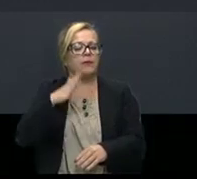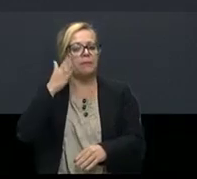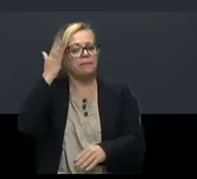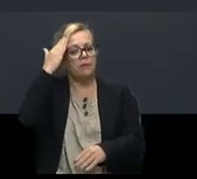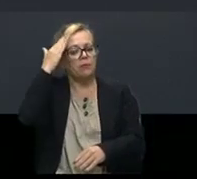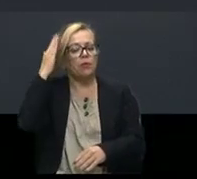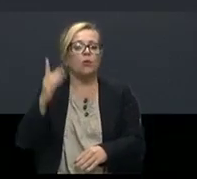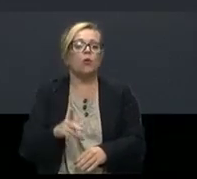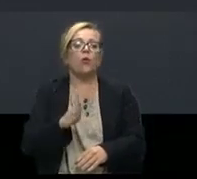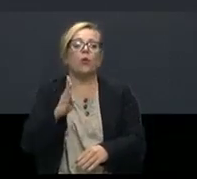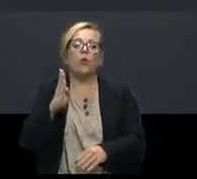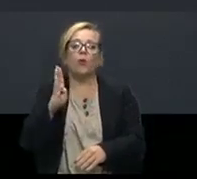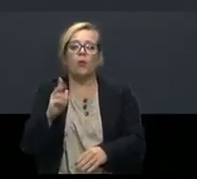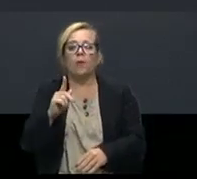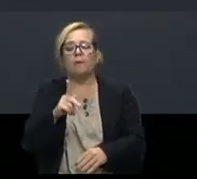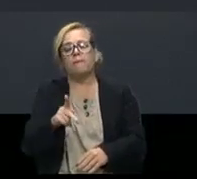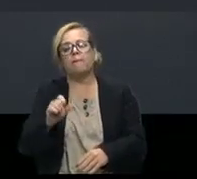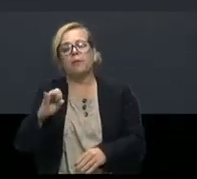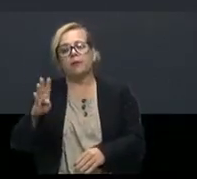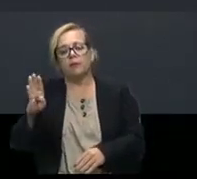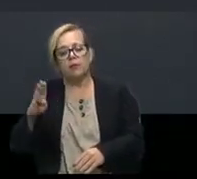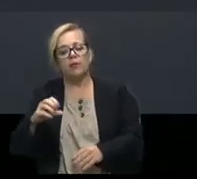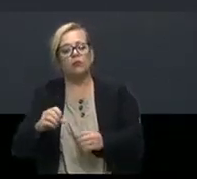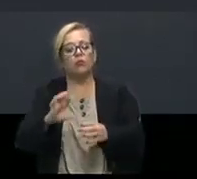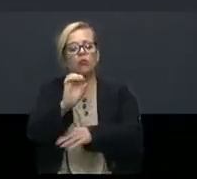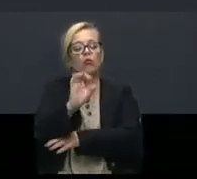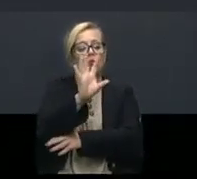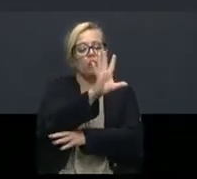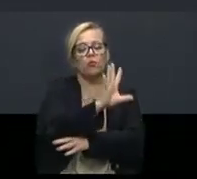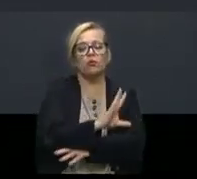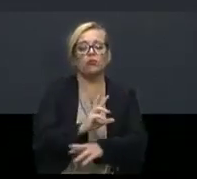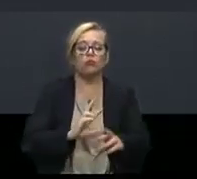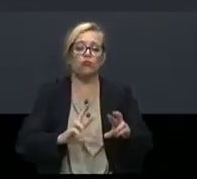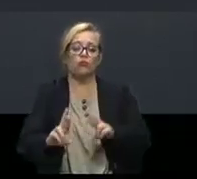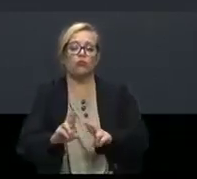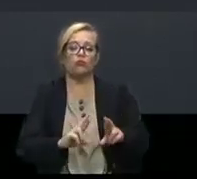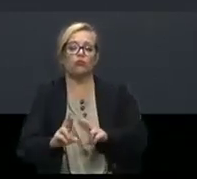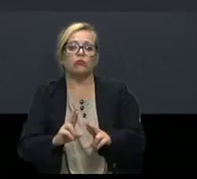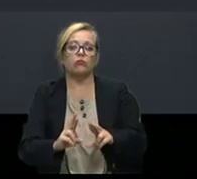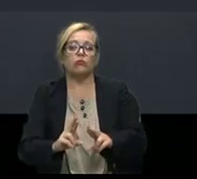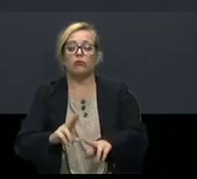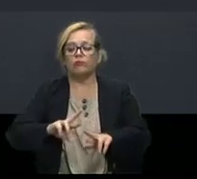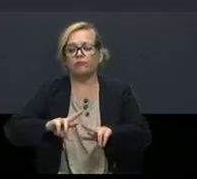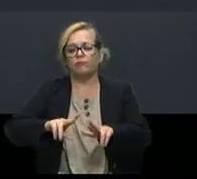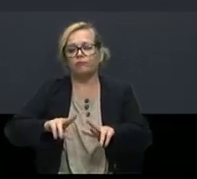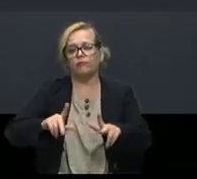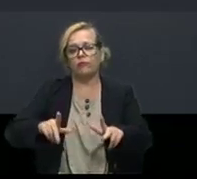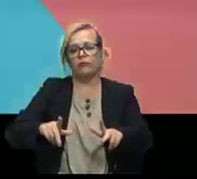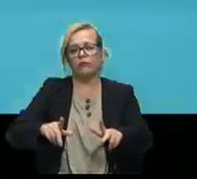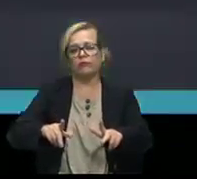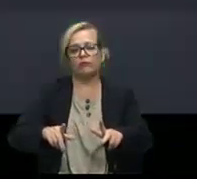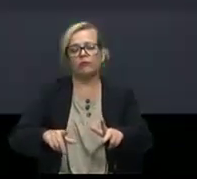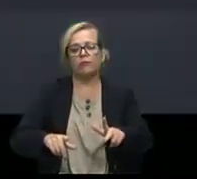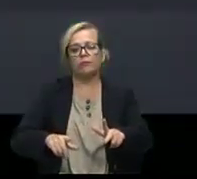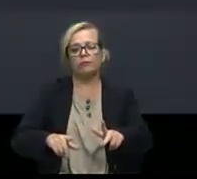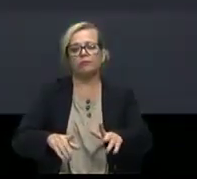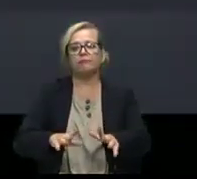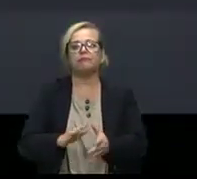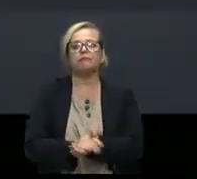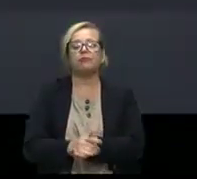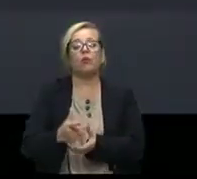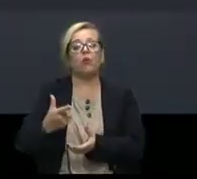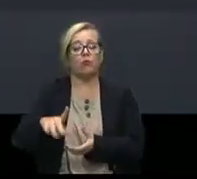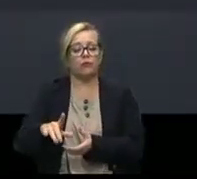do PIB de um estado, por exemplo, a partir da correlação com o crescimento de diferentes setores produtivos. Uma